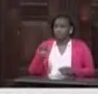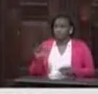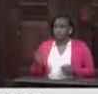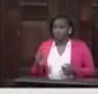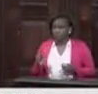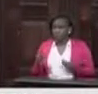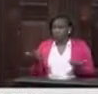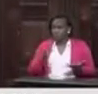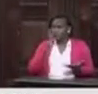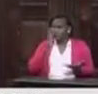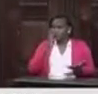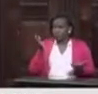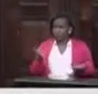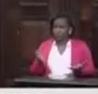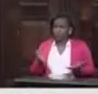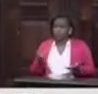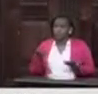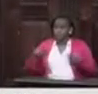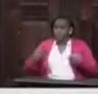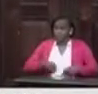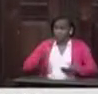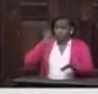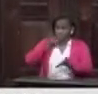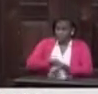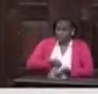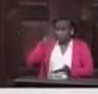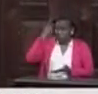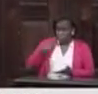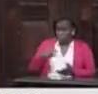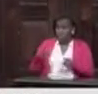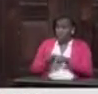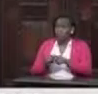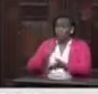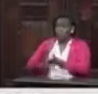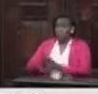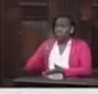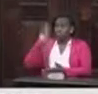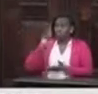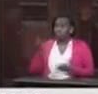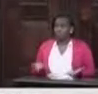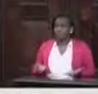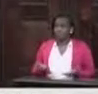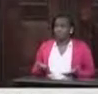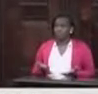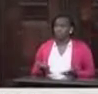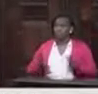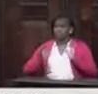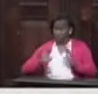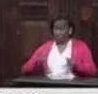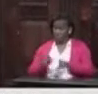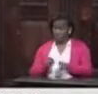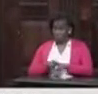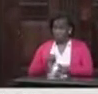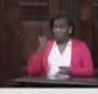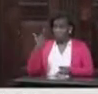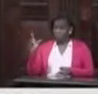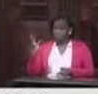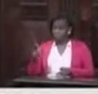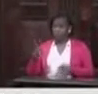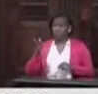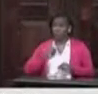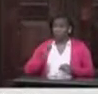é um absurdo. Ele tem que pagar por si e pelo patrão. E como se não bastasse, se